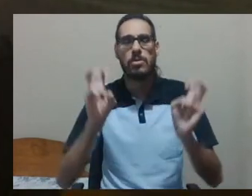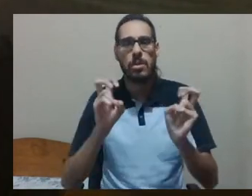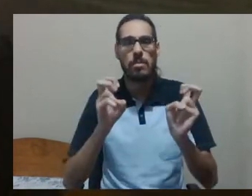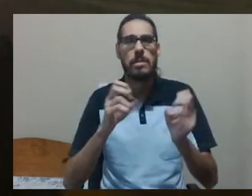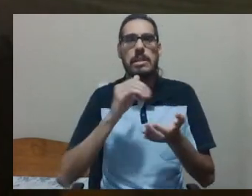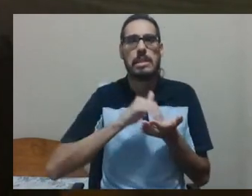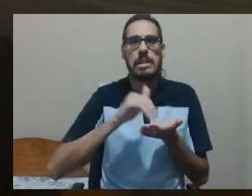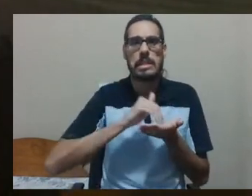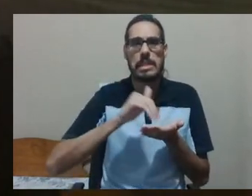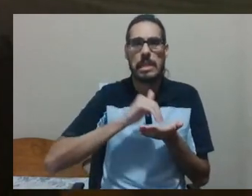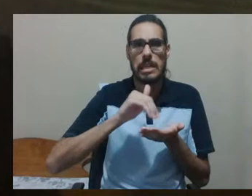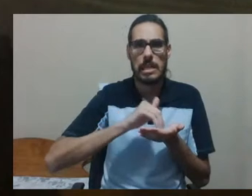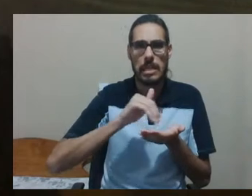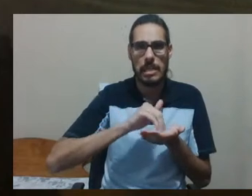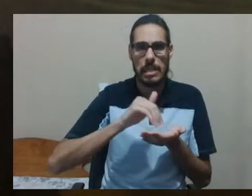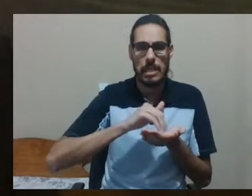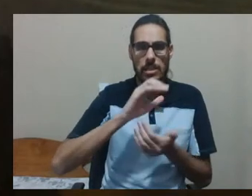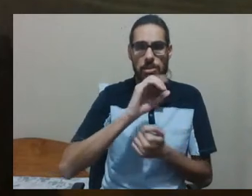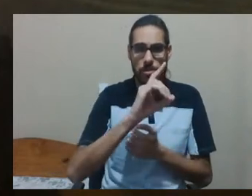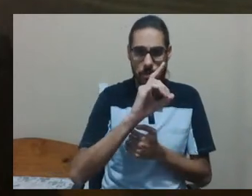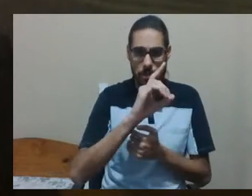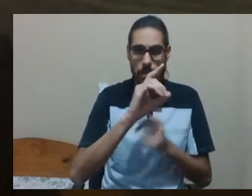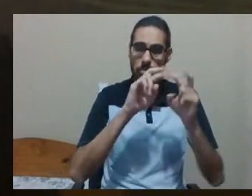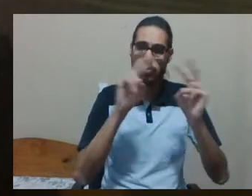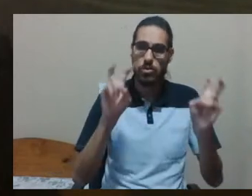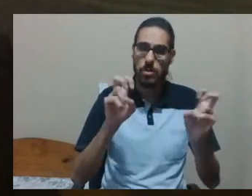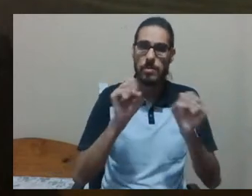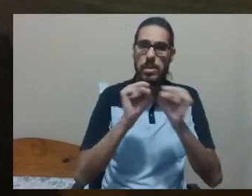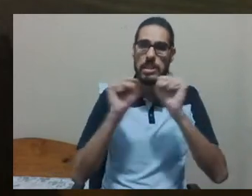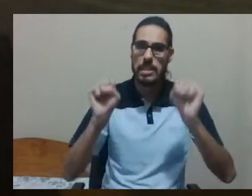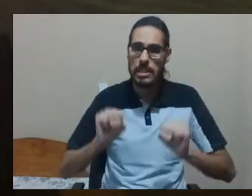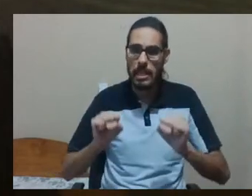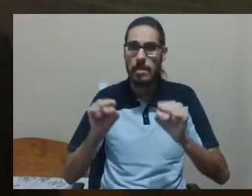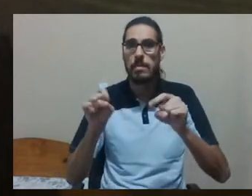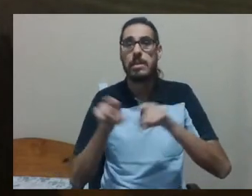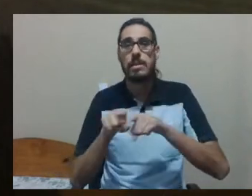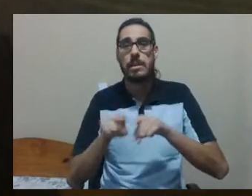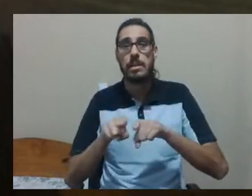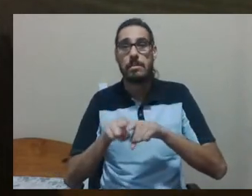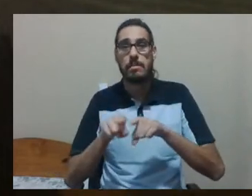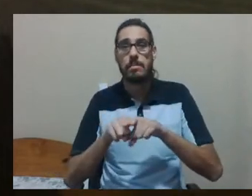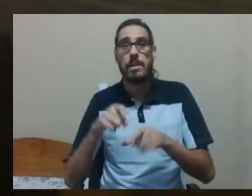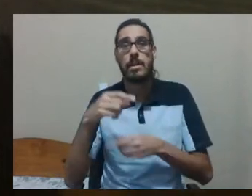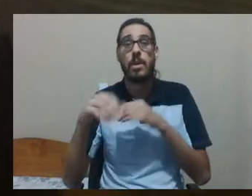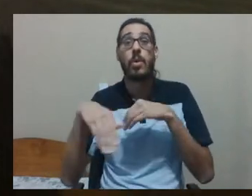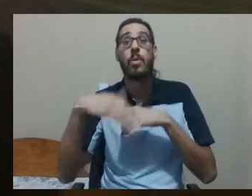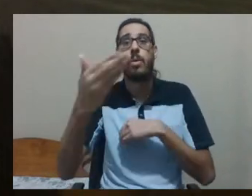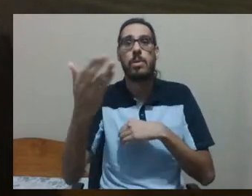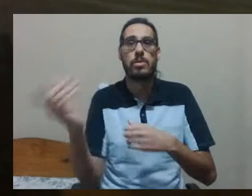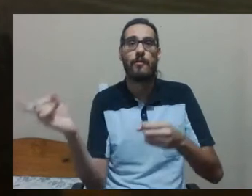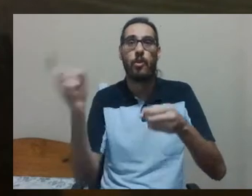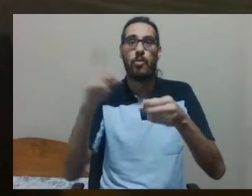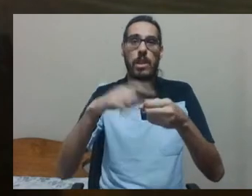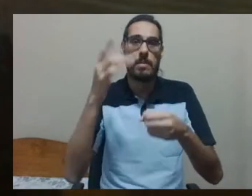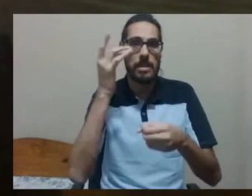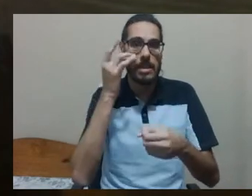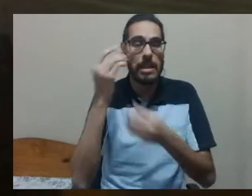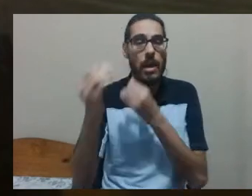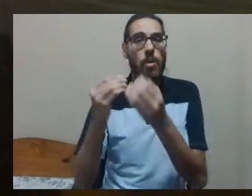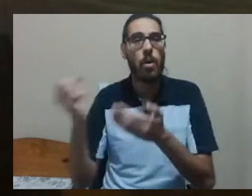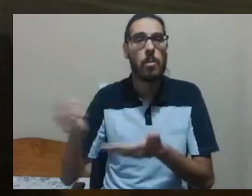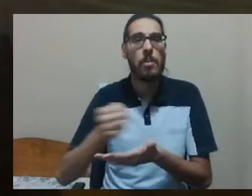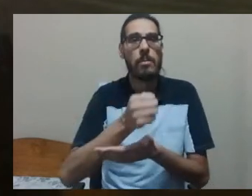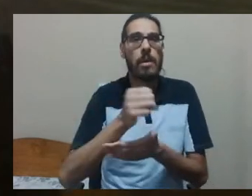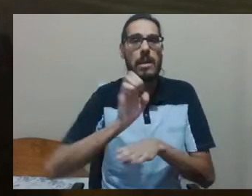e no retorno ao trabalho presencial, à alocação de estagiários? Aí agora eu convido a